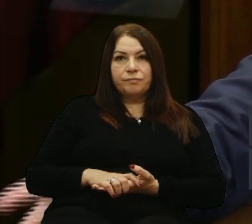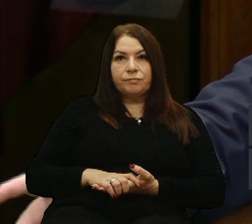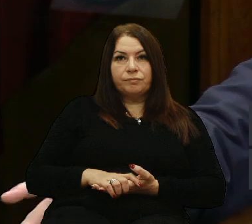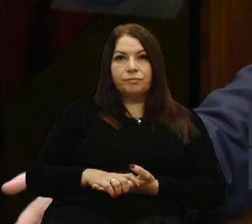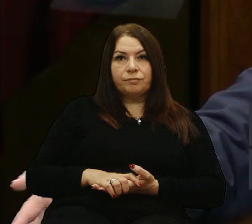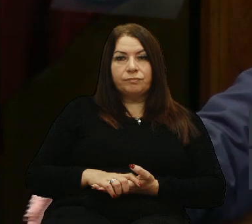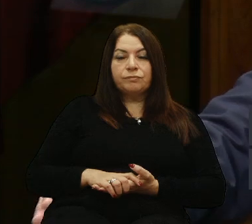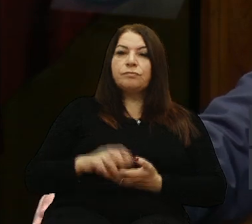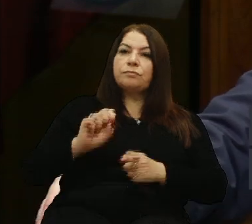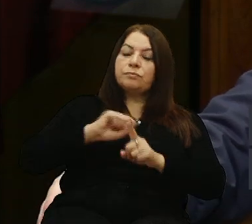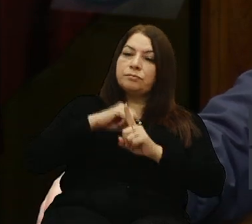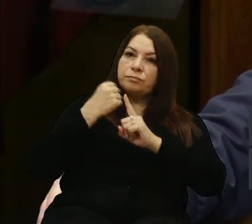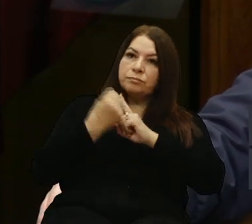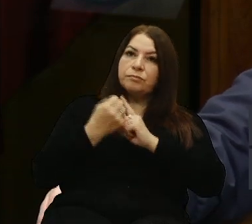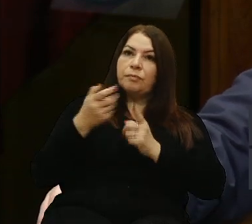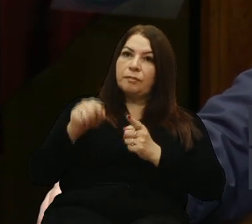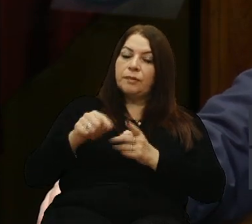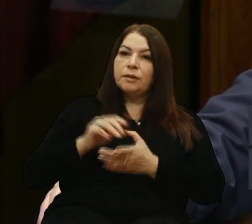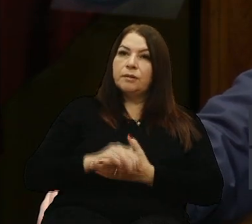Uma sociedade